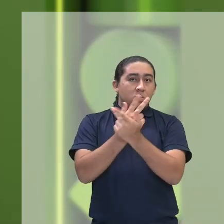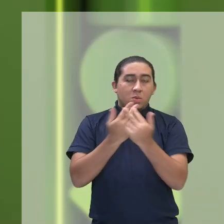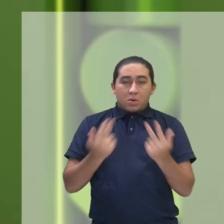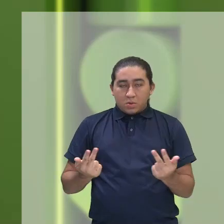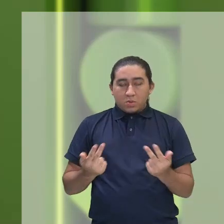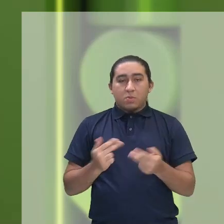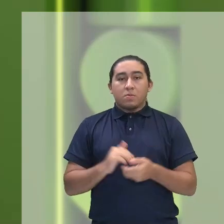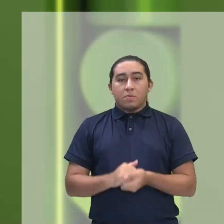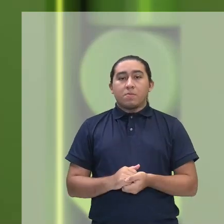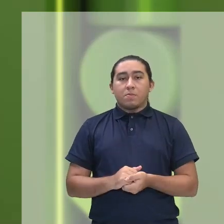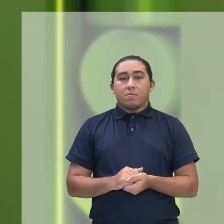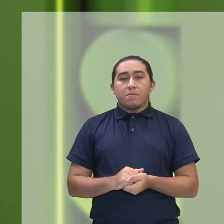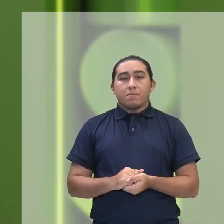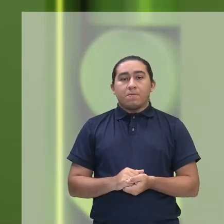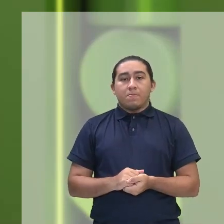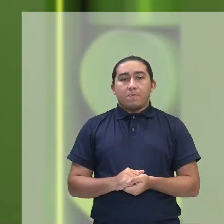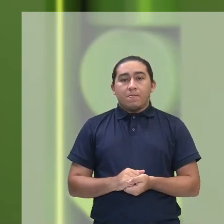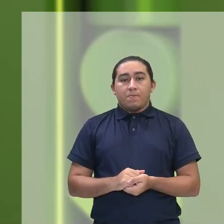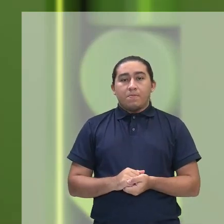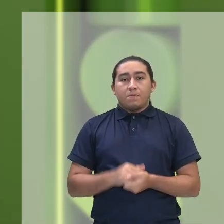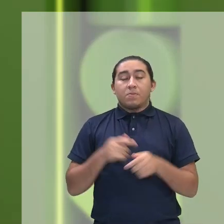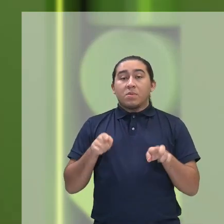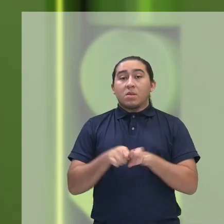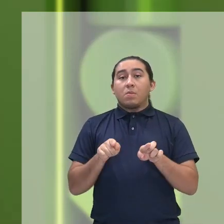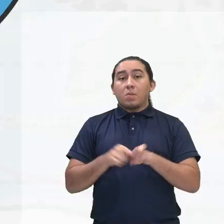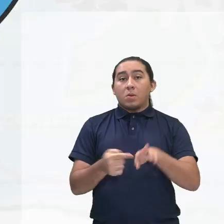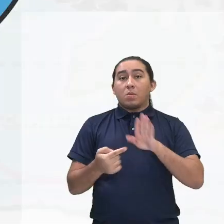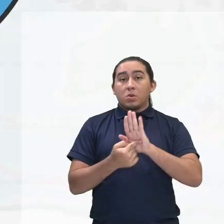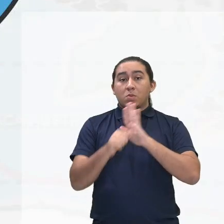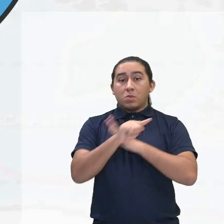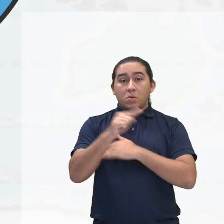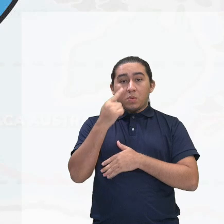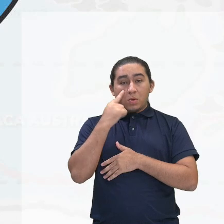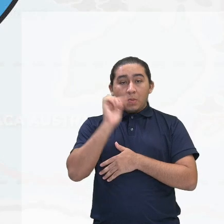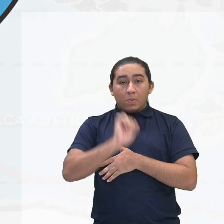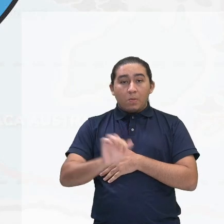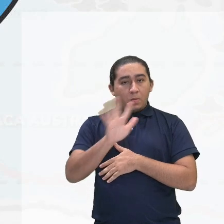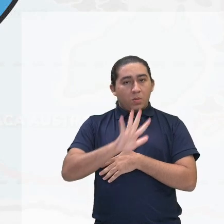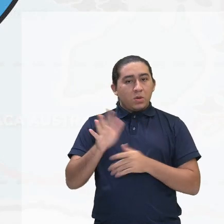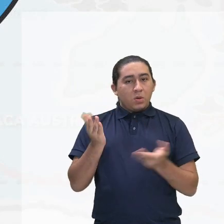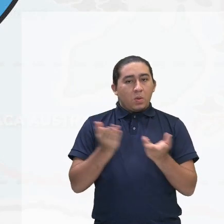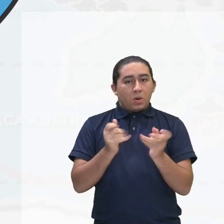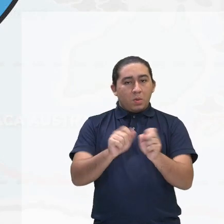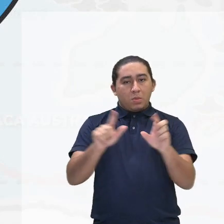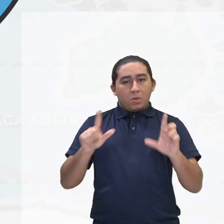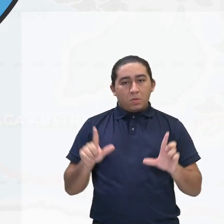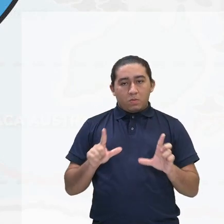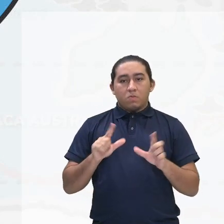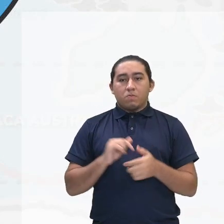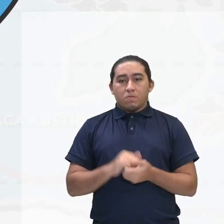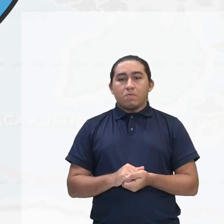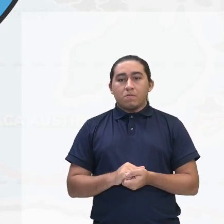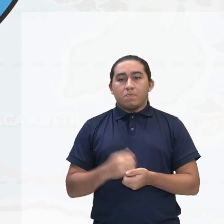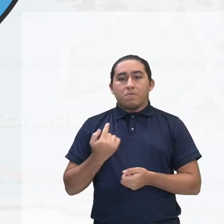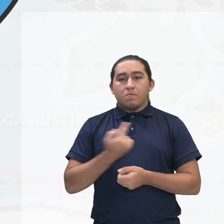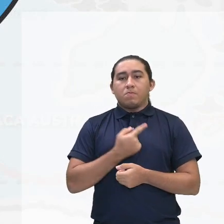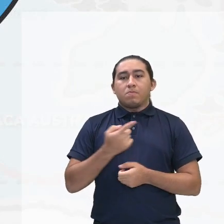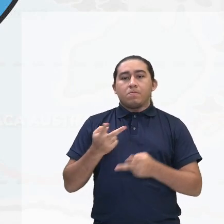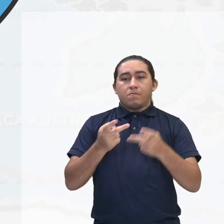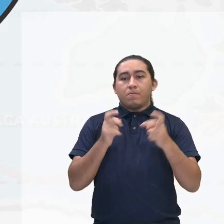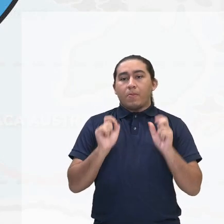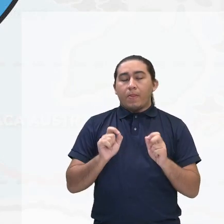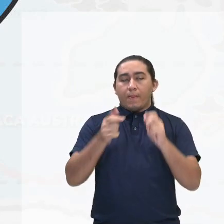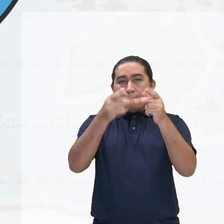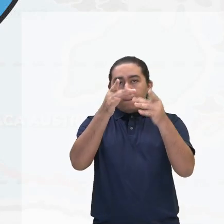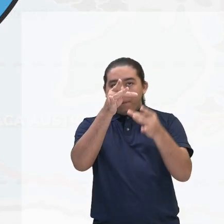entre outros fatores. E a gente vai mostrar para vocês novamente uma imagem, né, agora mais ampliada, para a gente observar